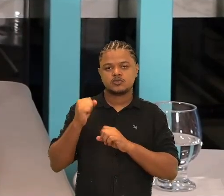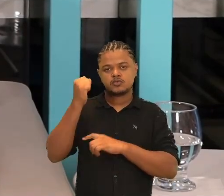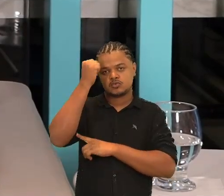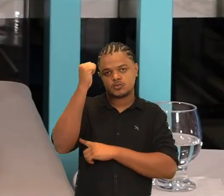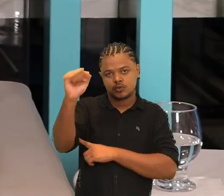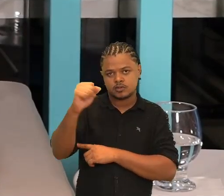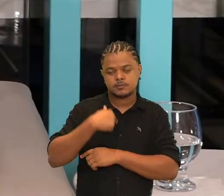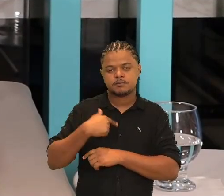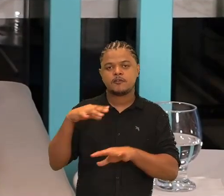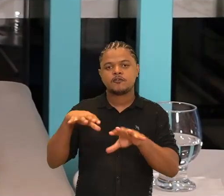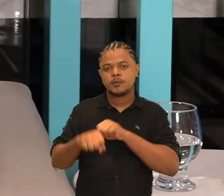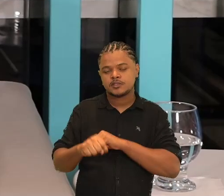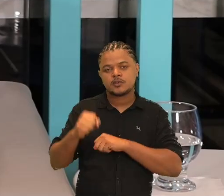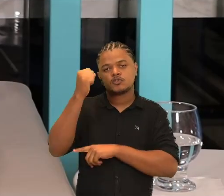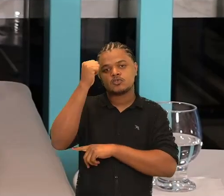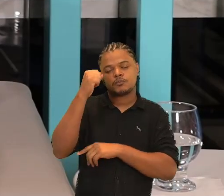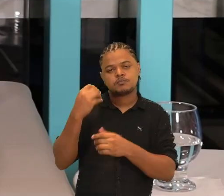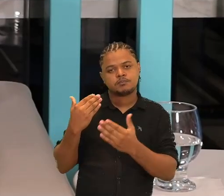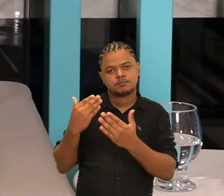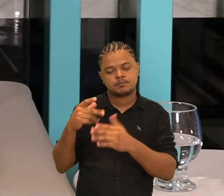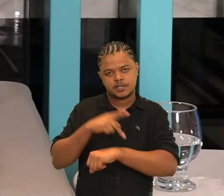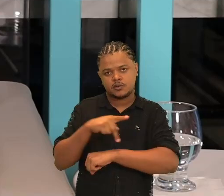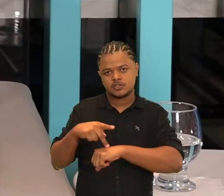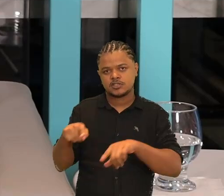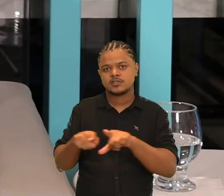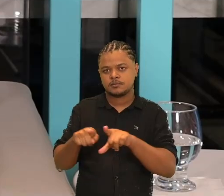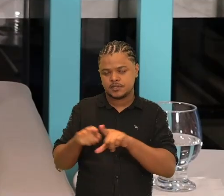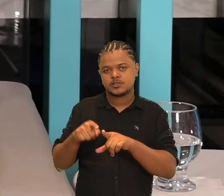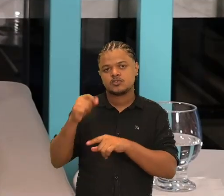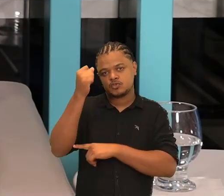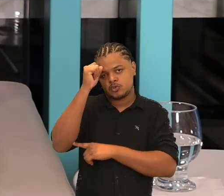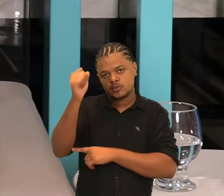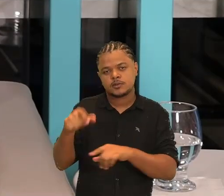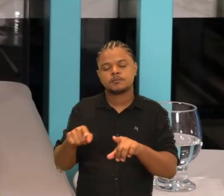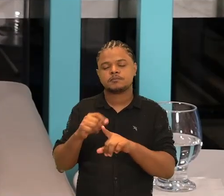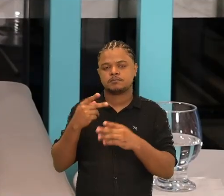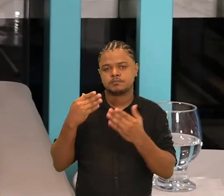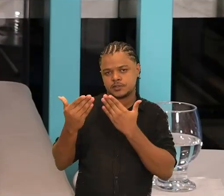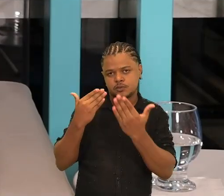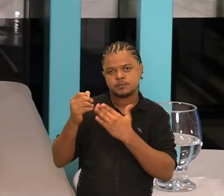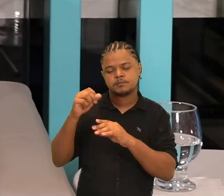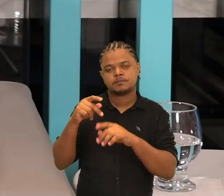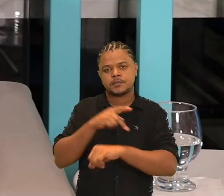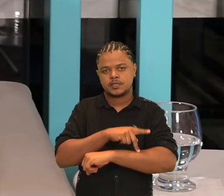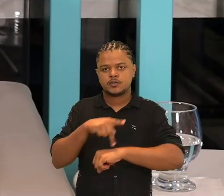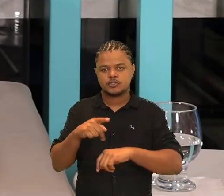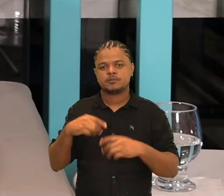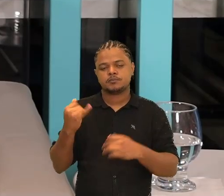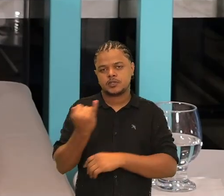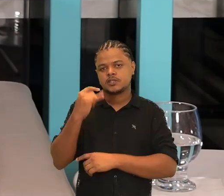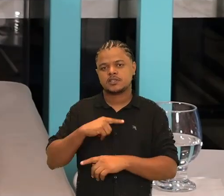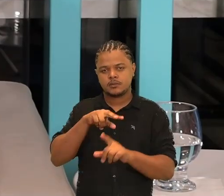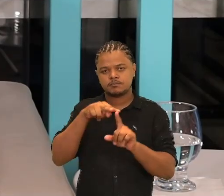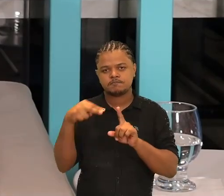em pedagogia, psicologia e psicopedagogia. É, é muito importante a gente ter esse olhar,